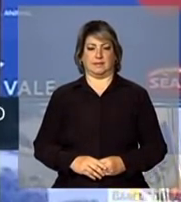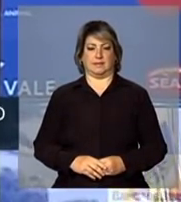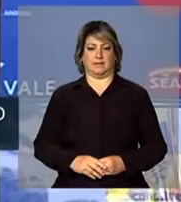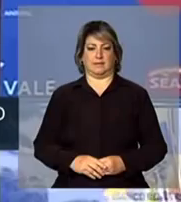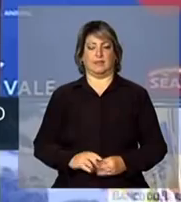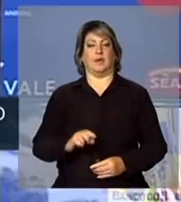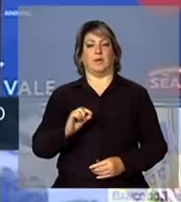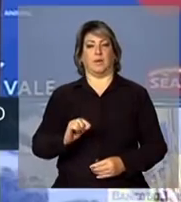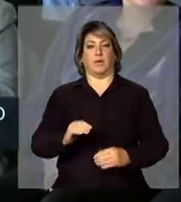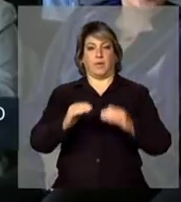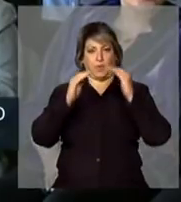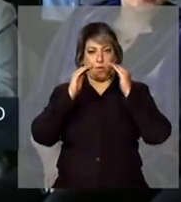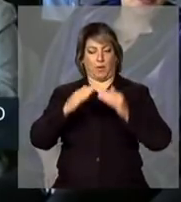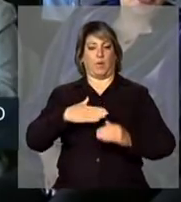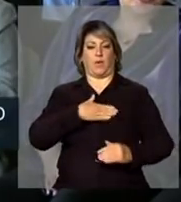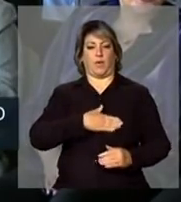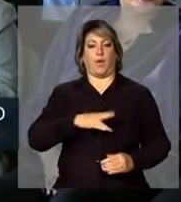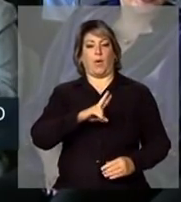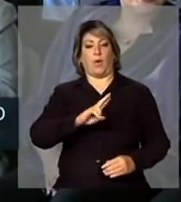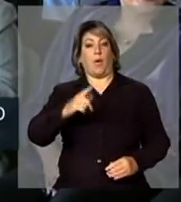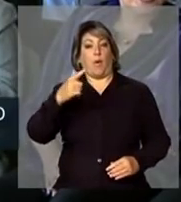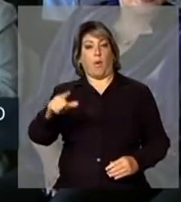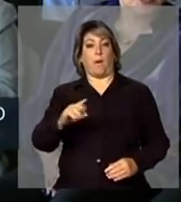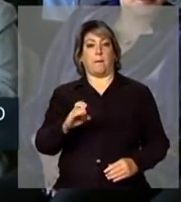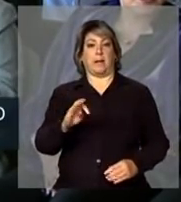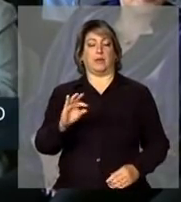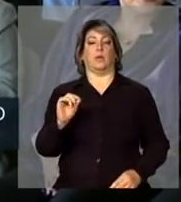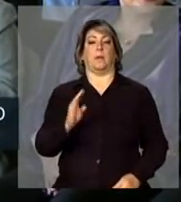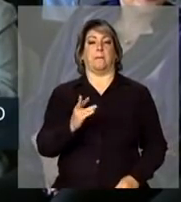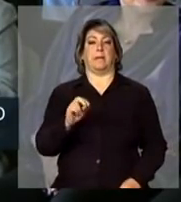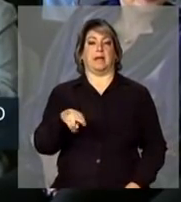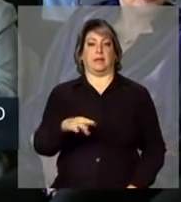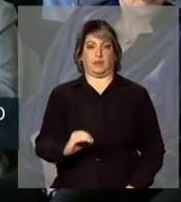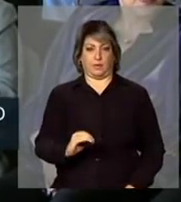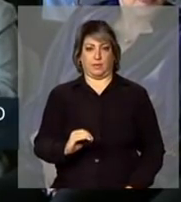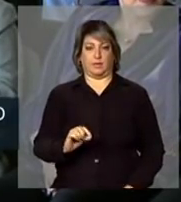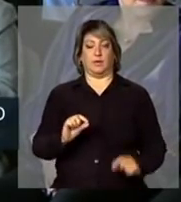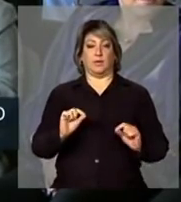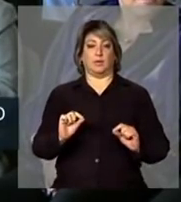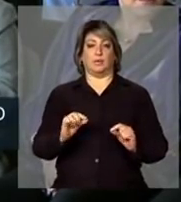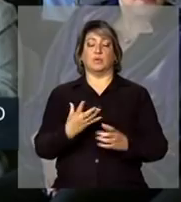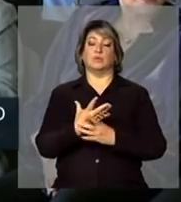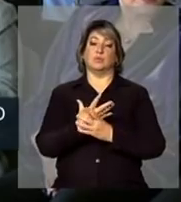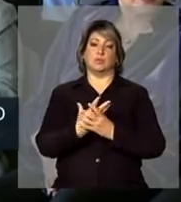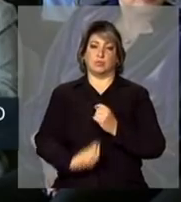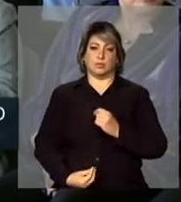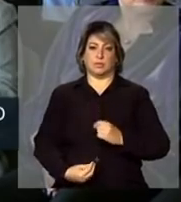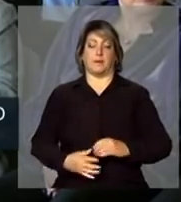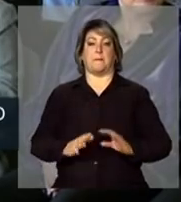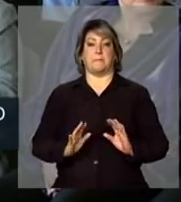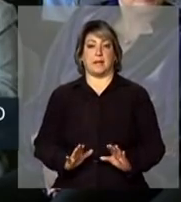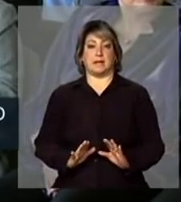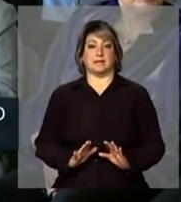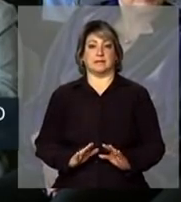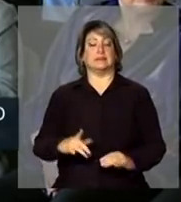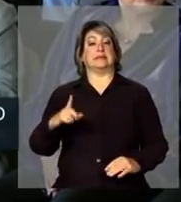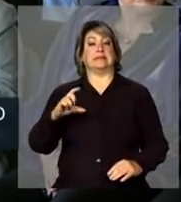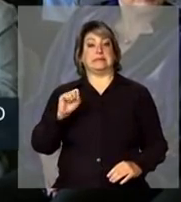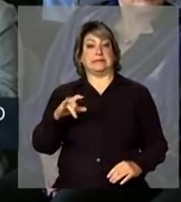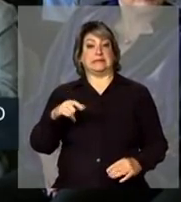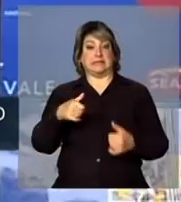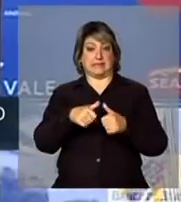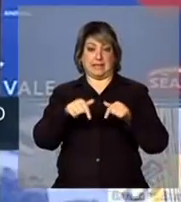Que honra o nome de outro Beto, o Breno, que desapareceu. Mas, se aqui